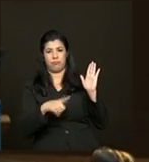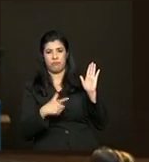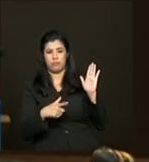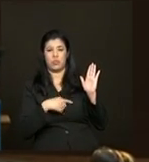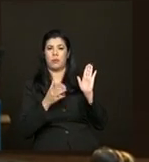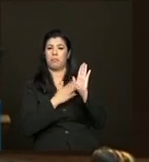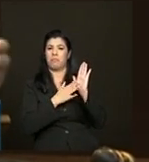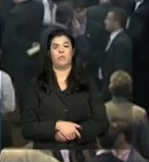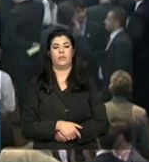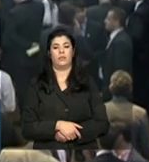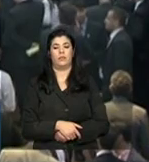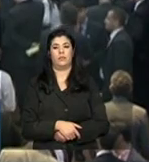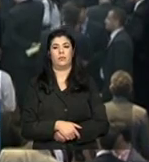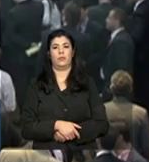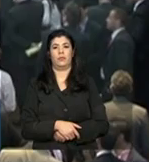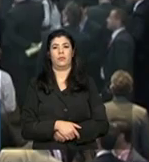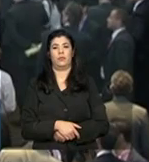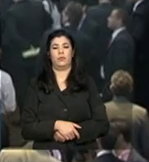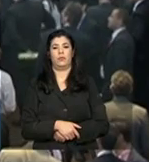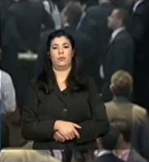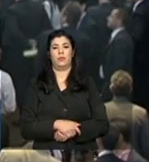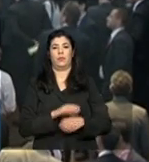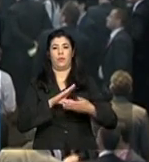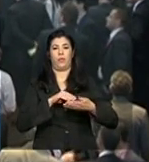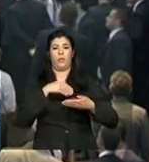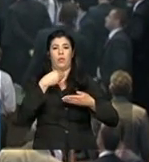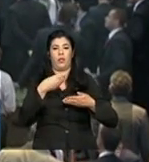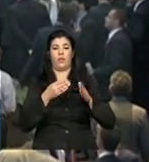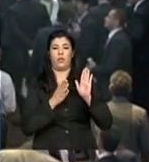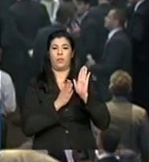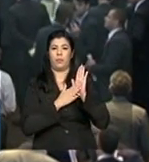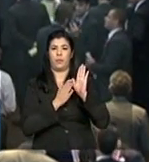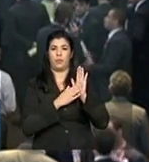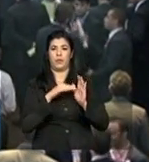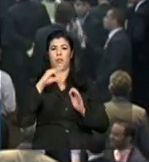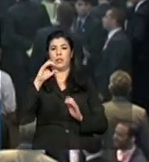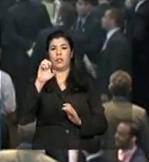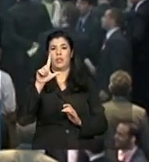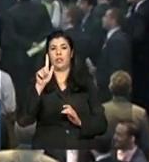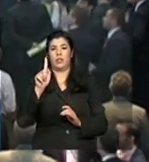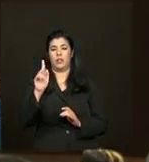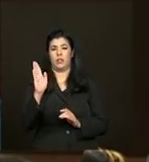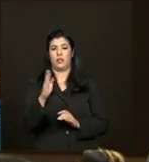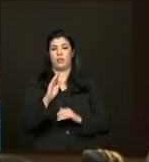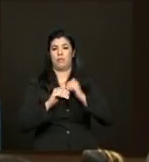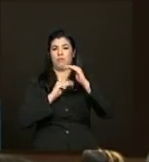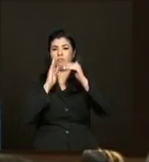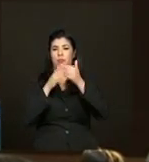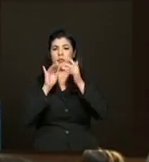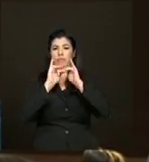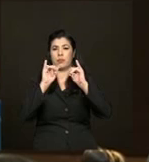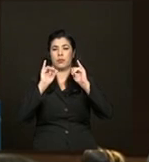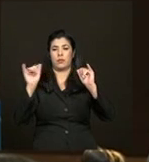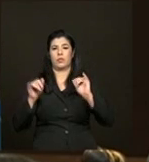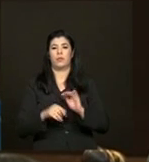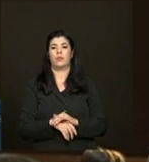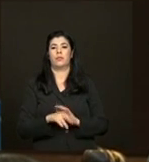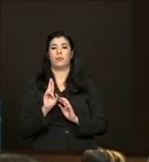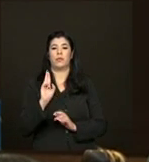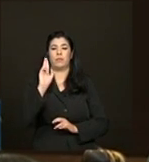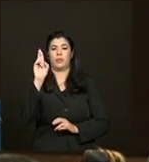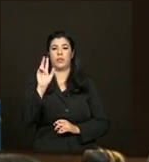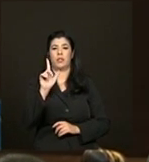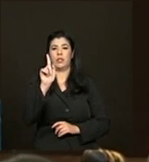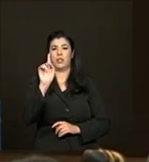para o referido lote. Envelope entregue pela proponente Celg Geração e Transmissão SA, representado pela corretora